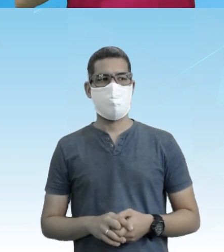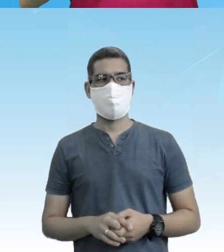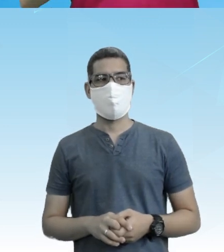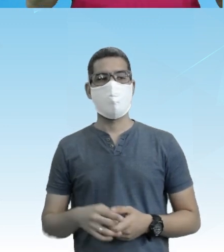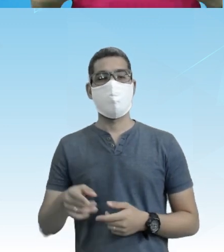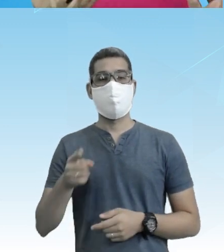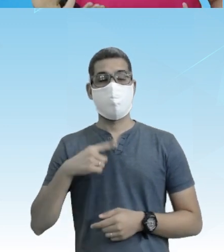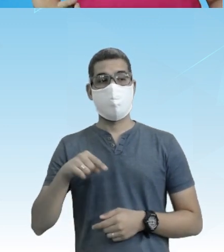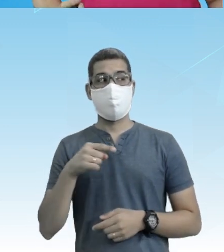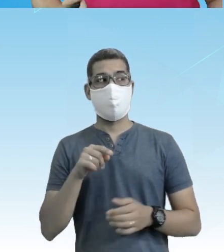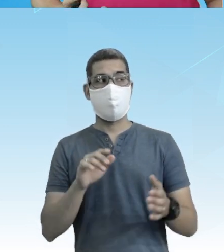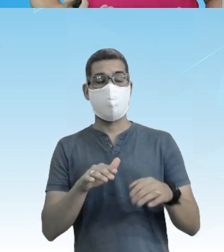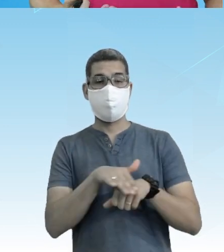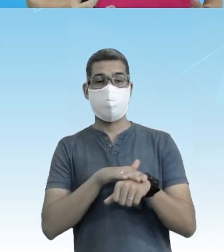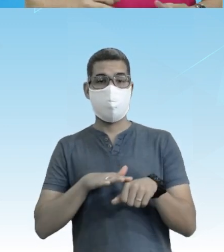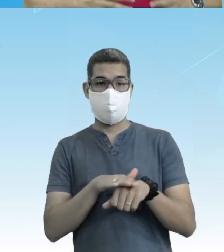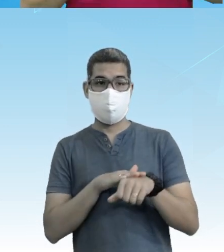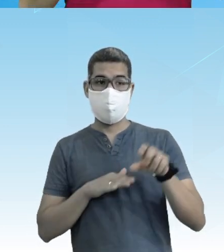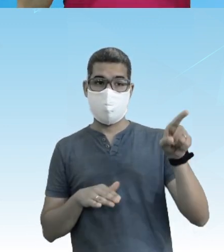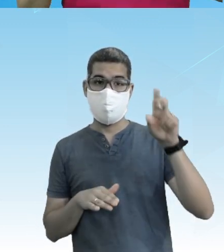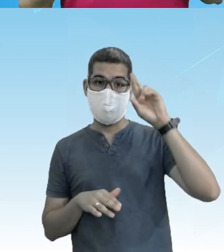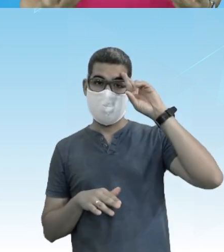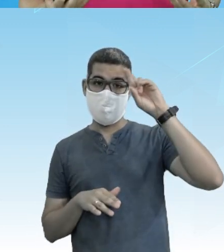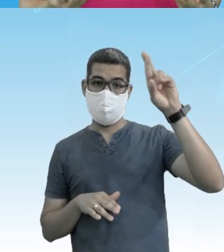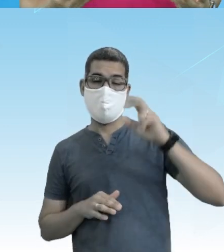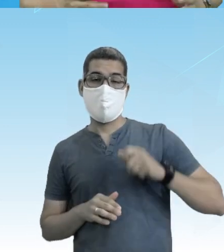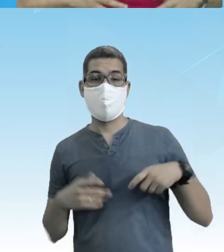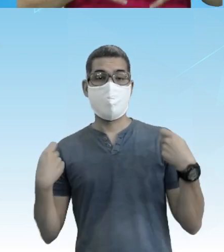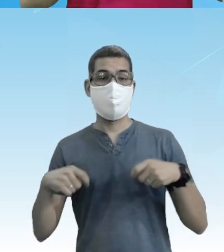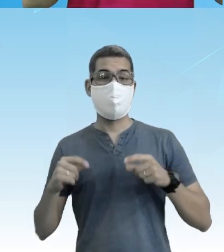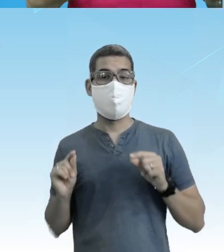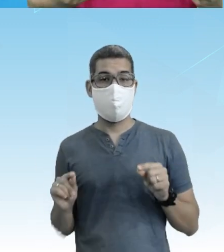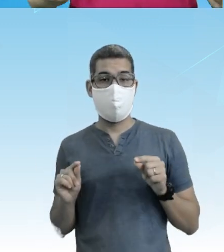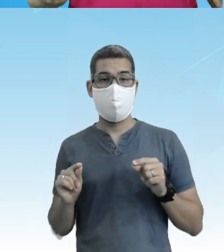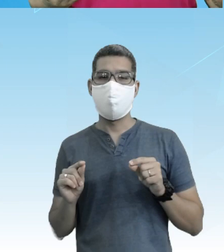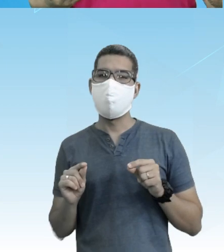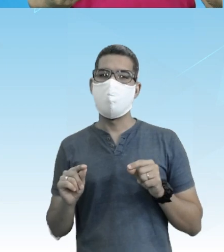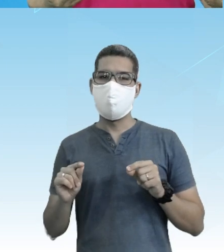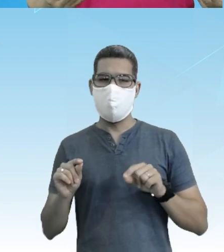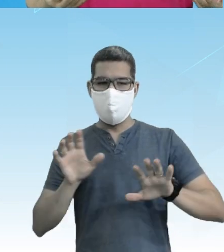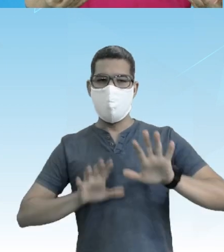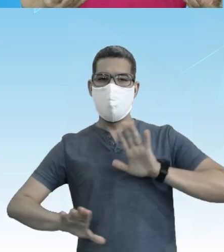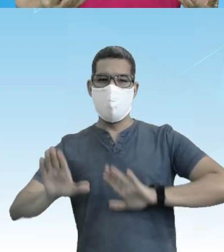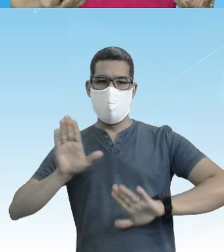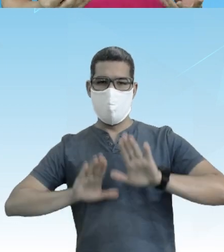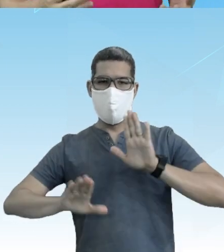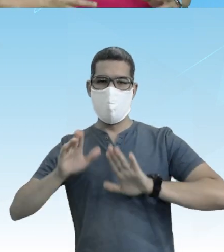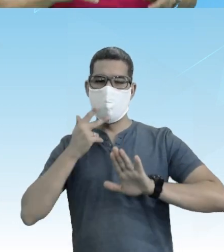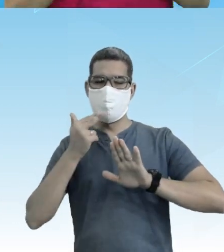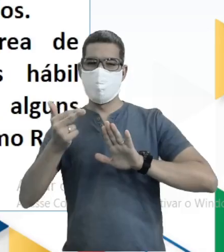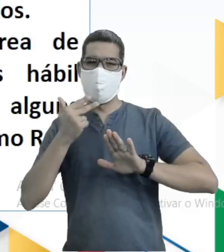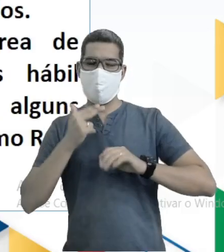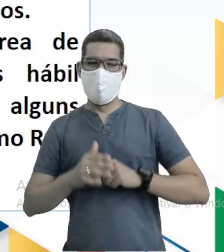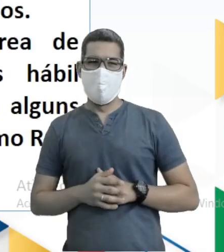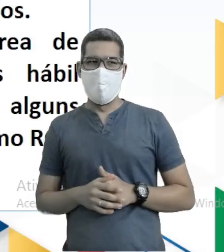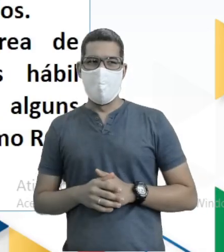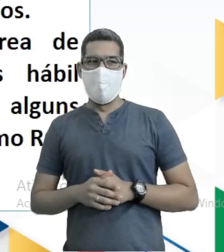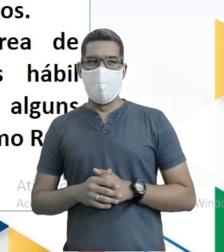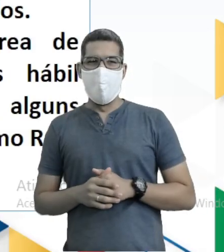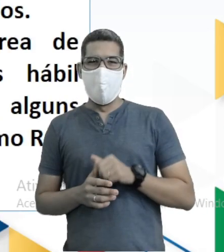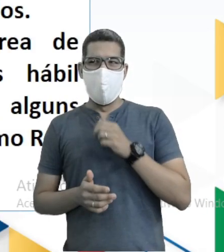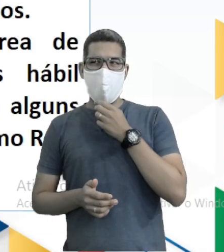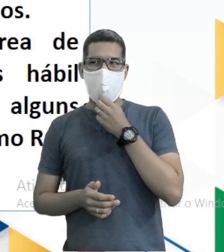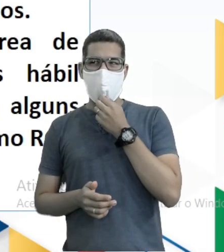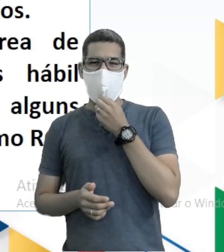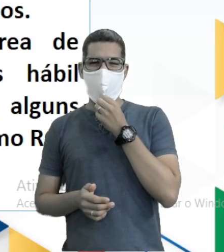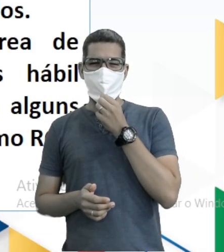uma autoridade. Então temos que ter o quê? O cuidado com a linguagem. Então aqui, que tal